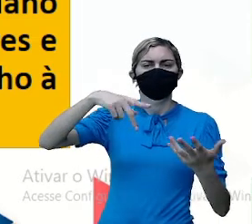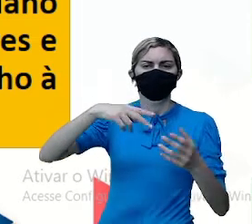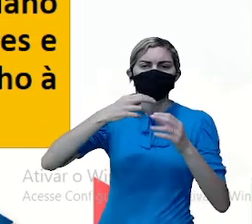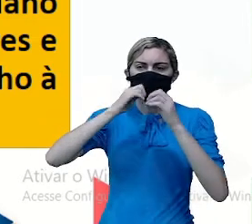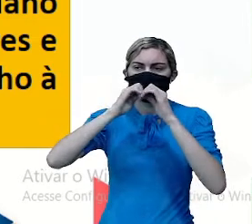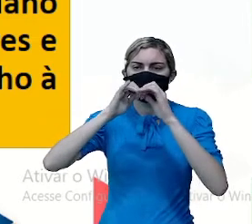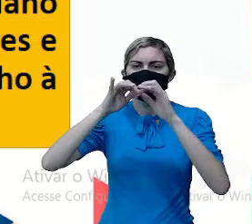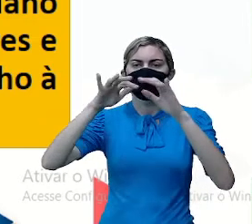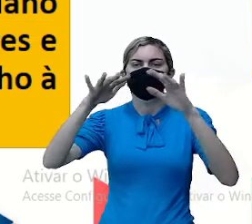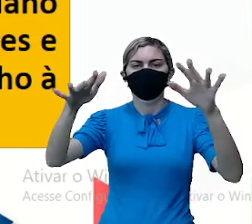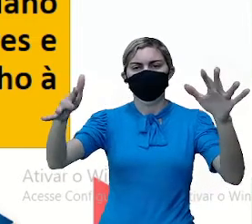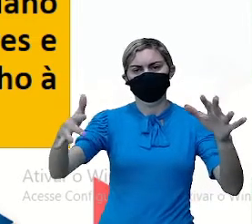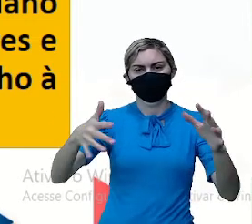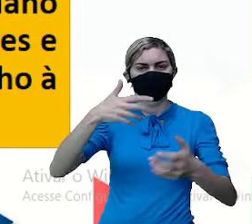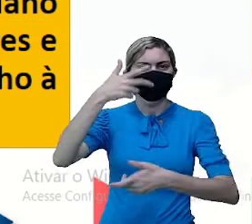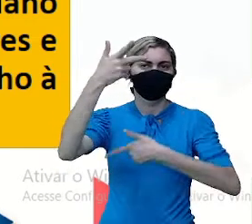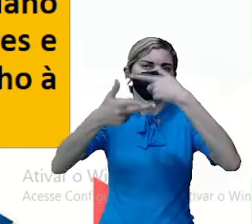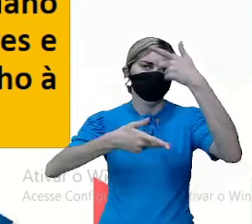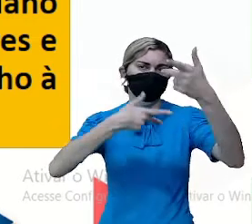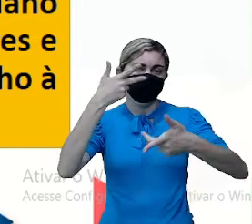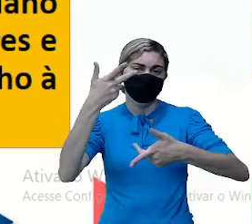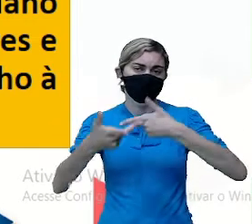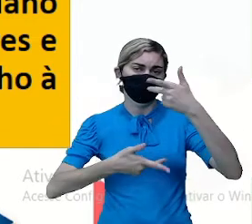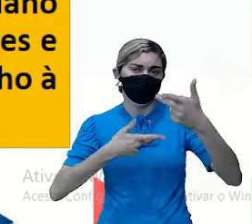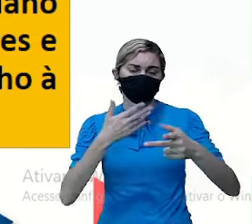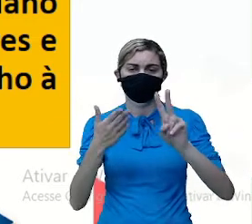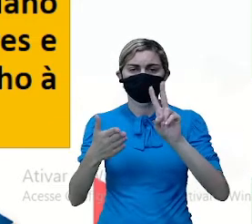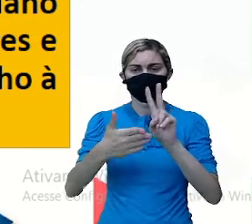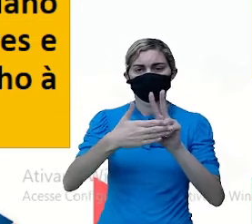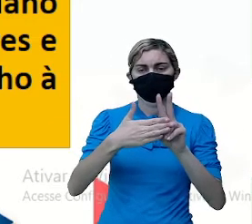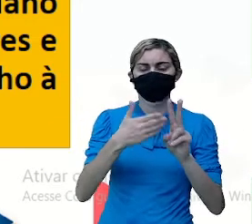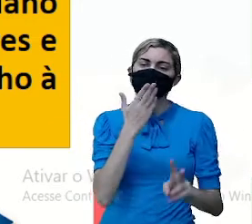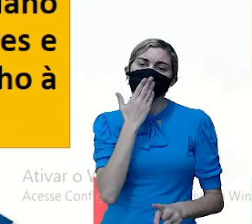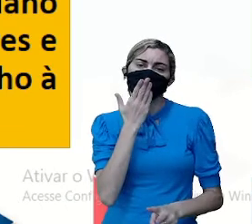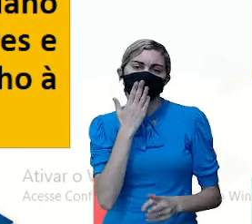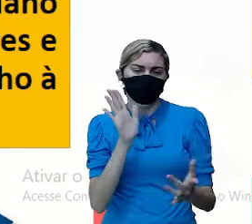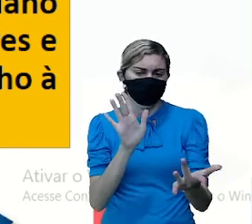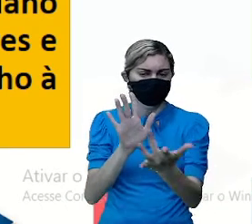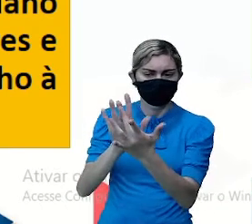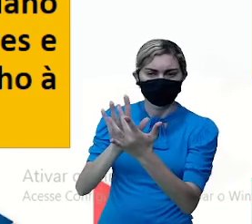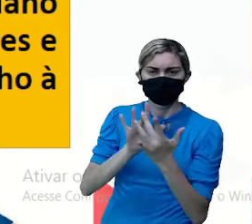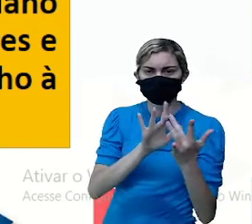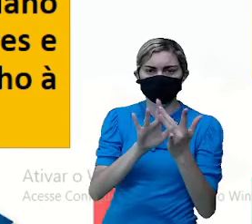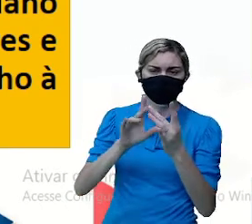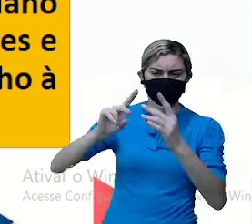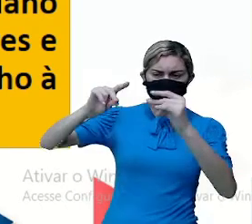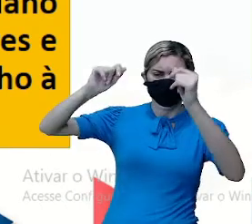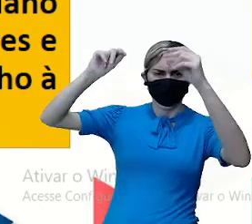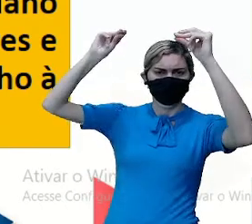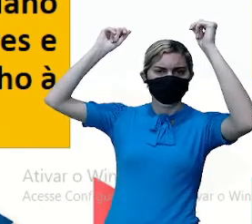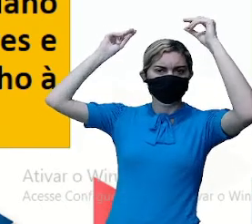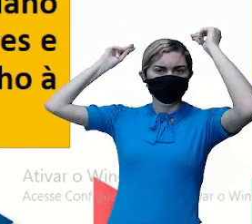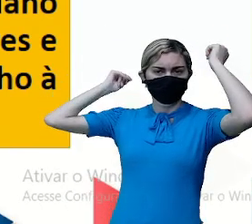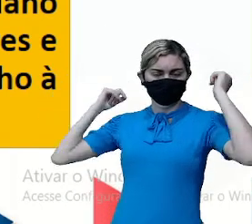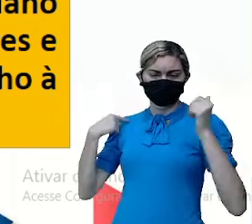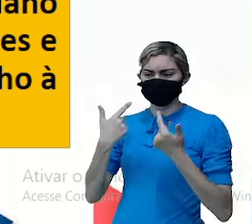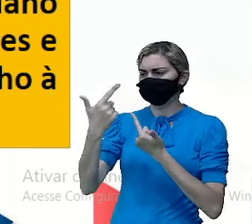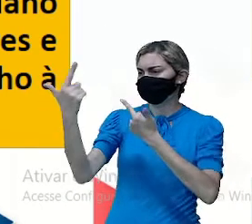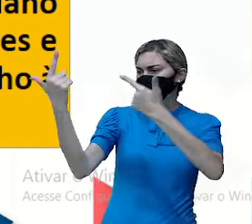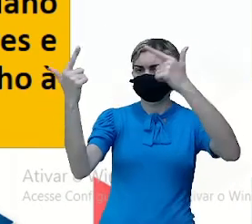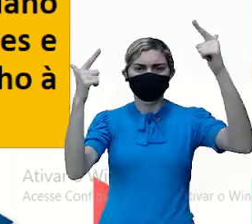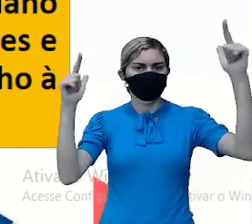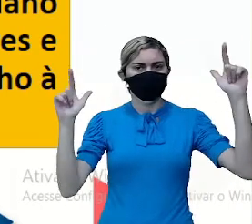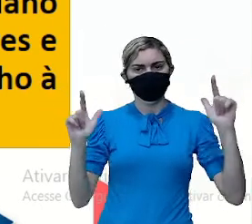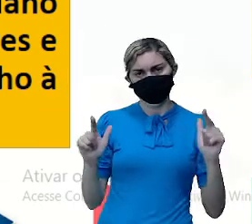e dizeres sagrados. Os índios se colocavam em contato com seus antepassados e com outros do